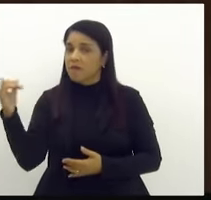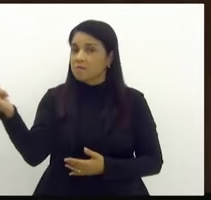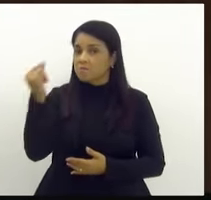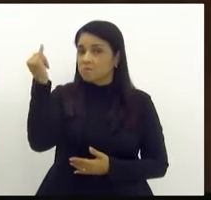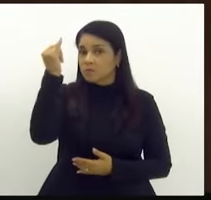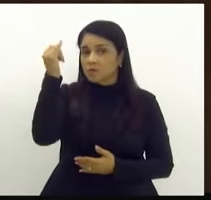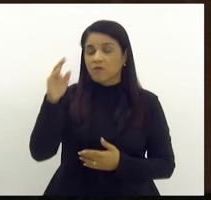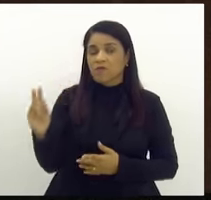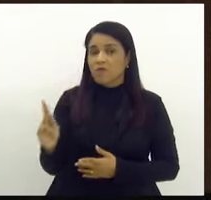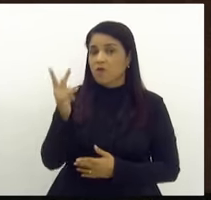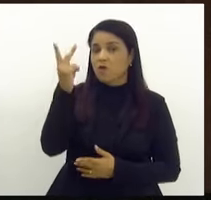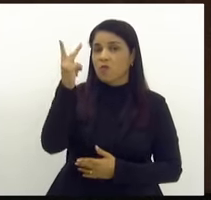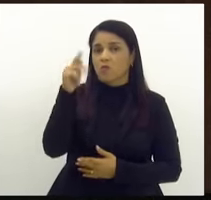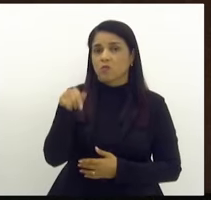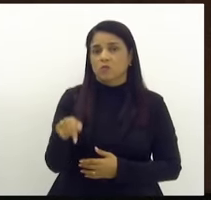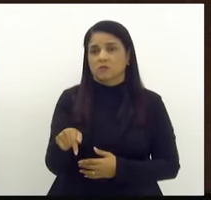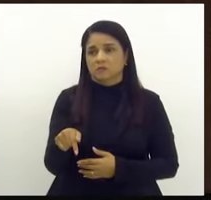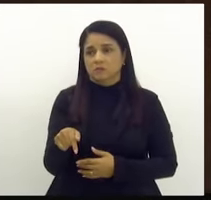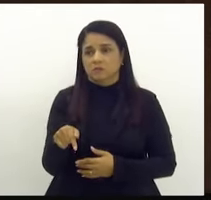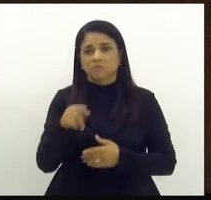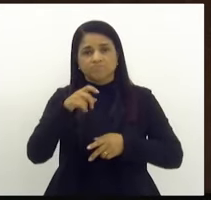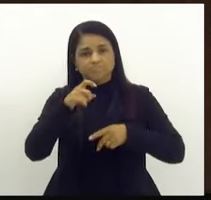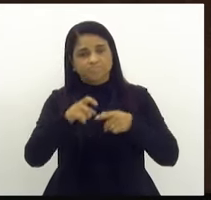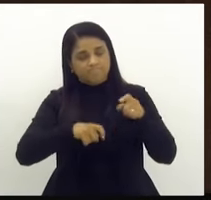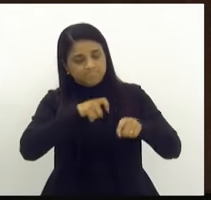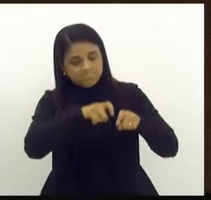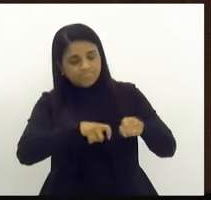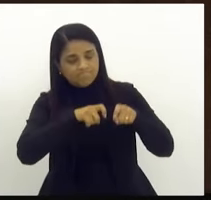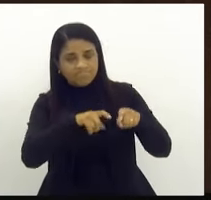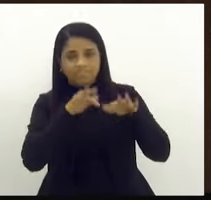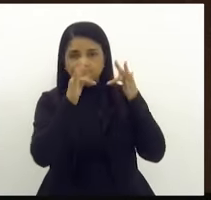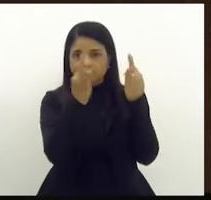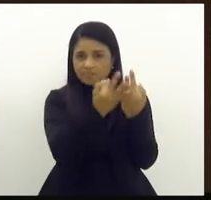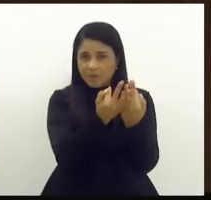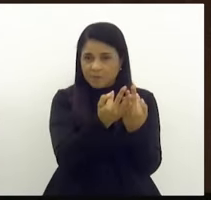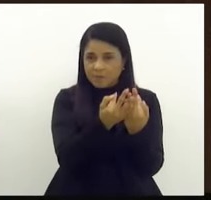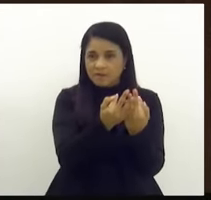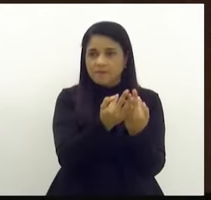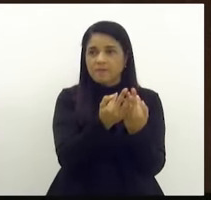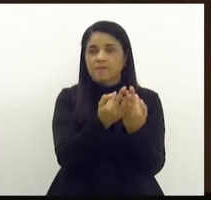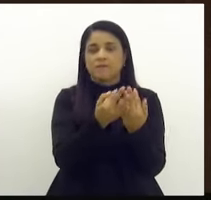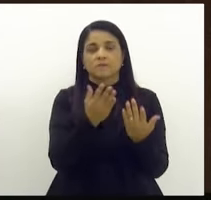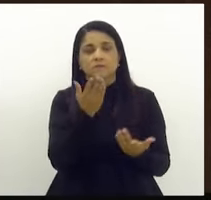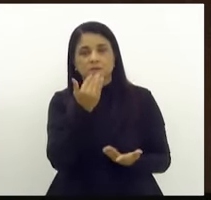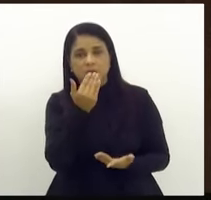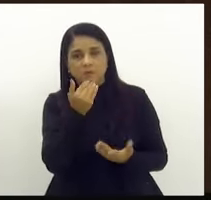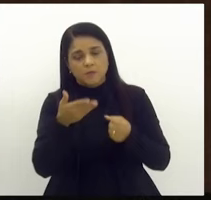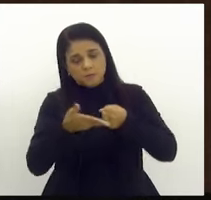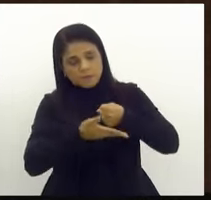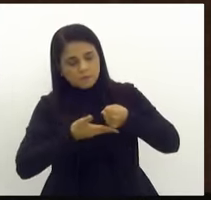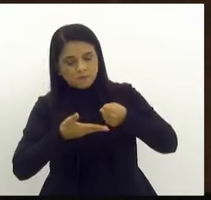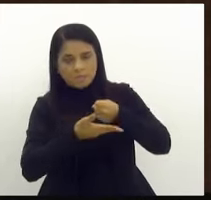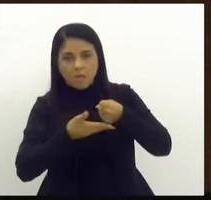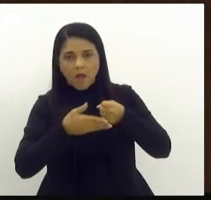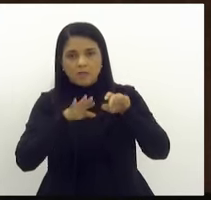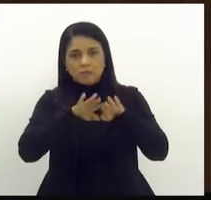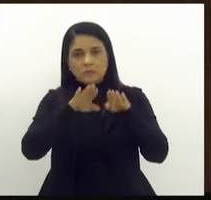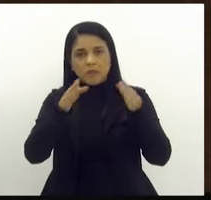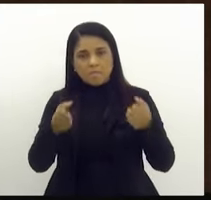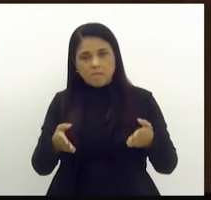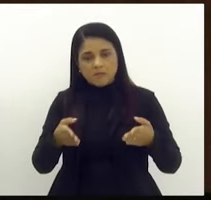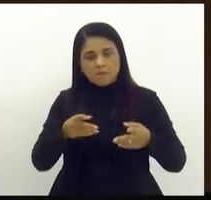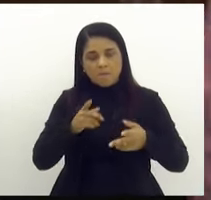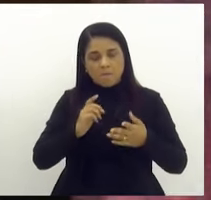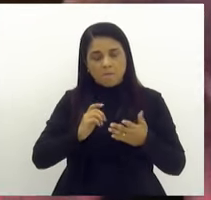vem valorizar também a produção familiar a produção dos alimentos básicos que vai na mesa da nossa